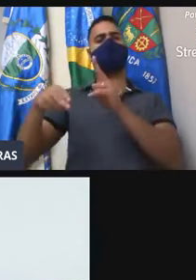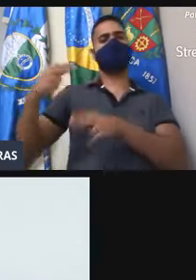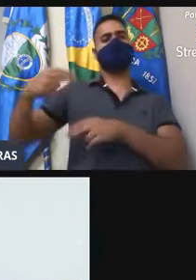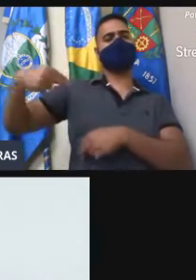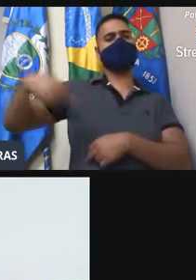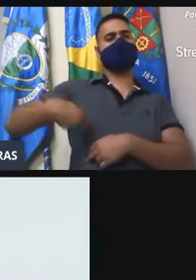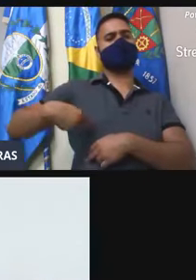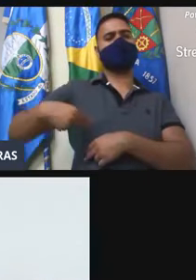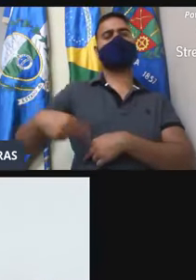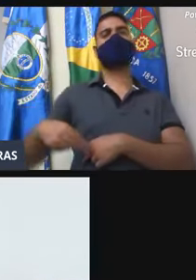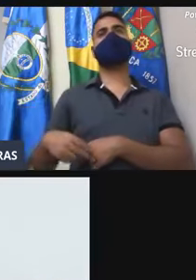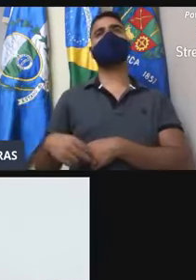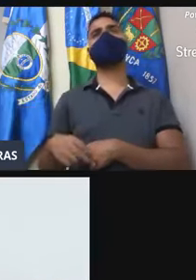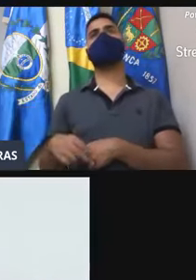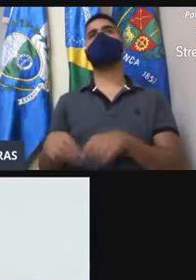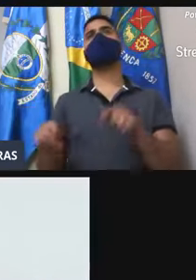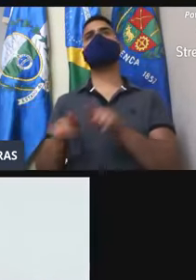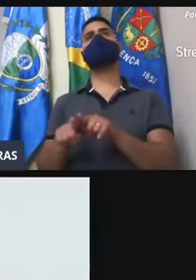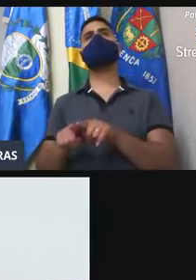Então, fica aqui, além